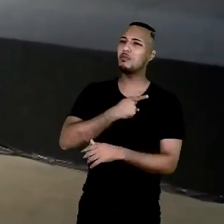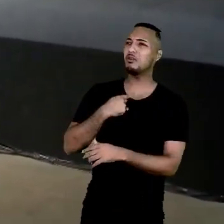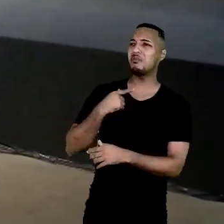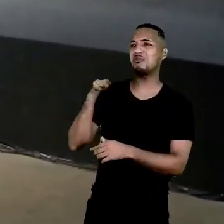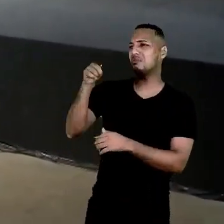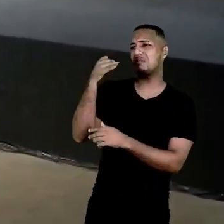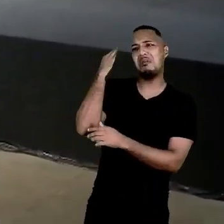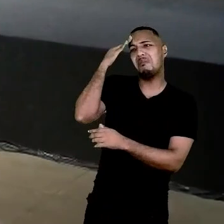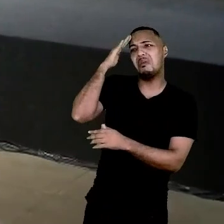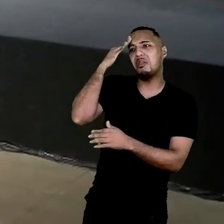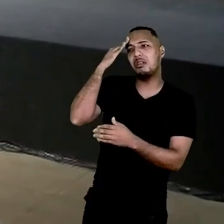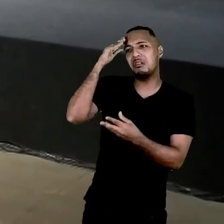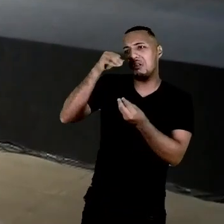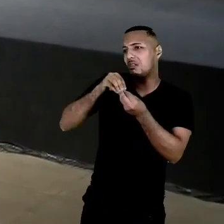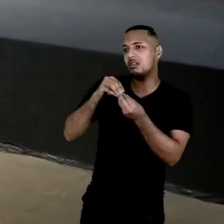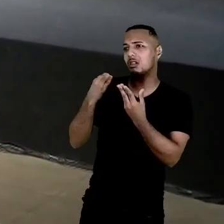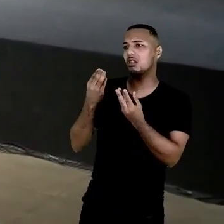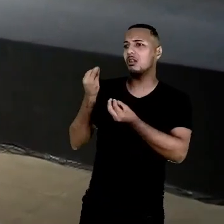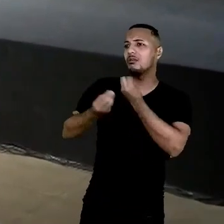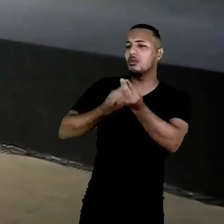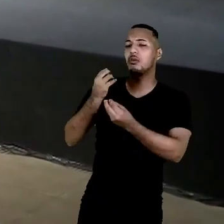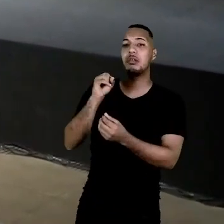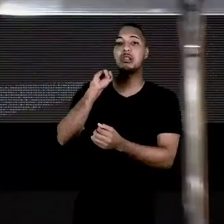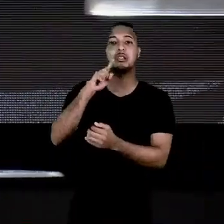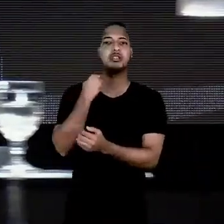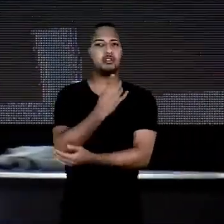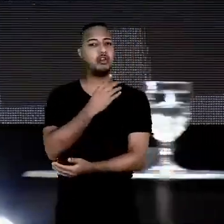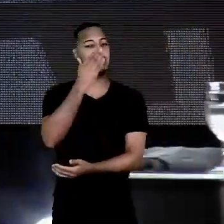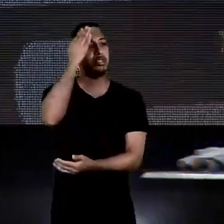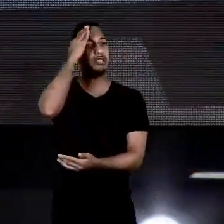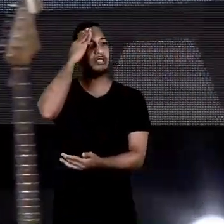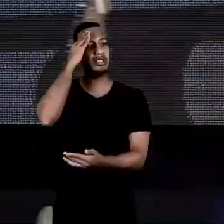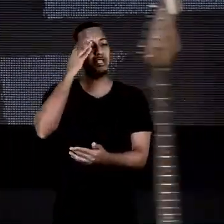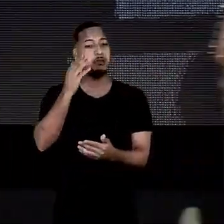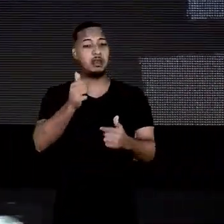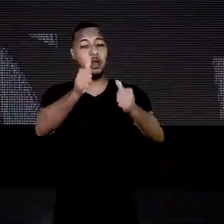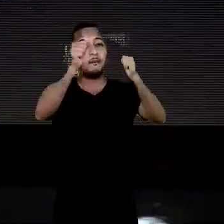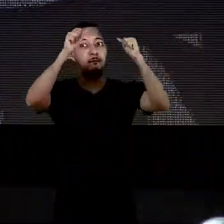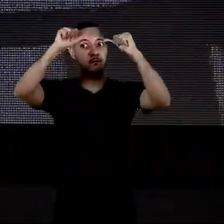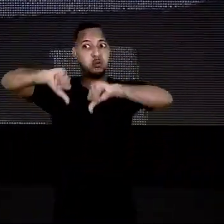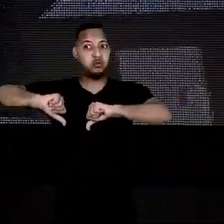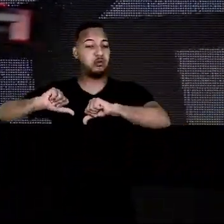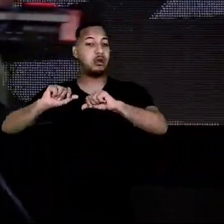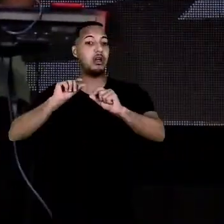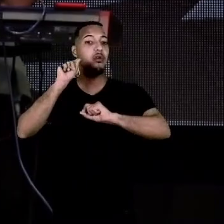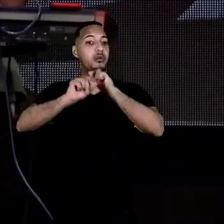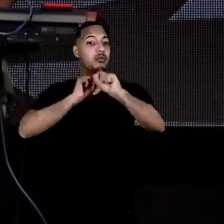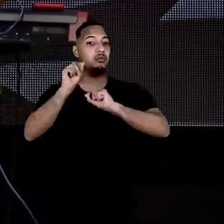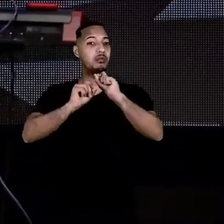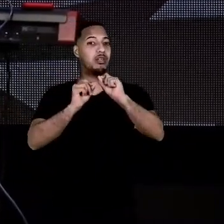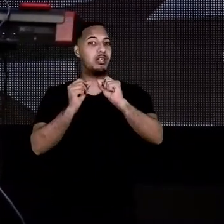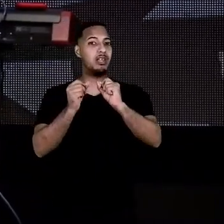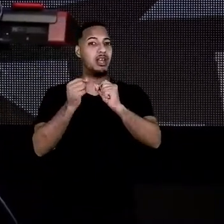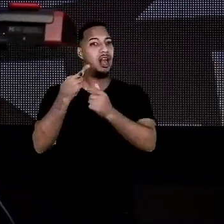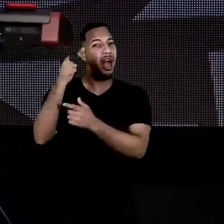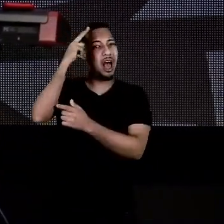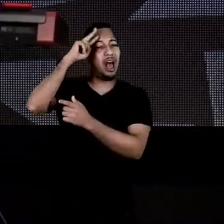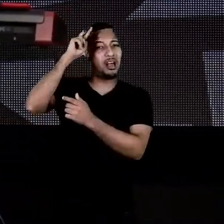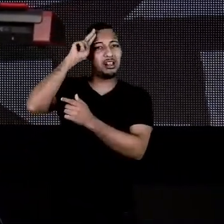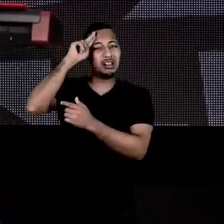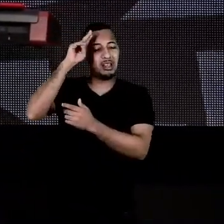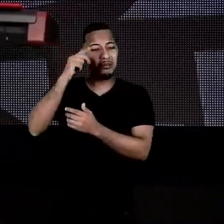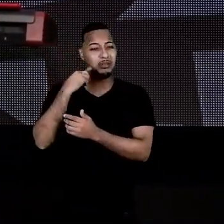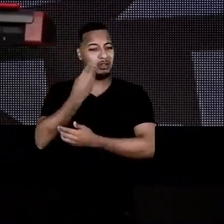Se nós entendêssemos a gravidade que as feridas na alma provocam, a gente